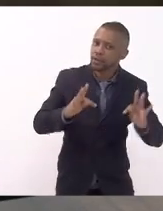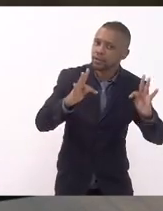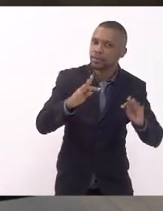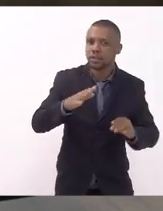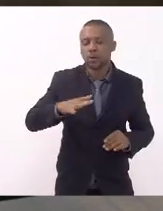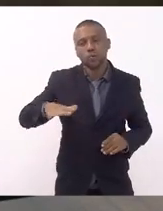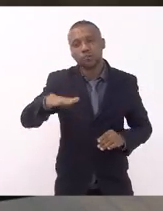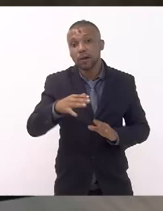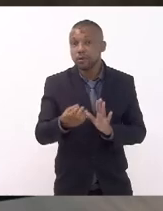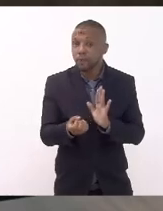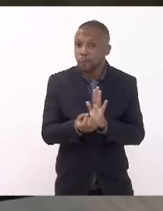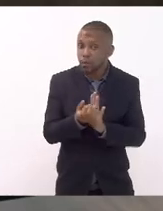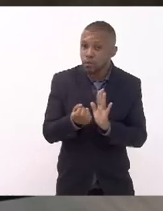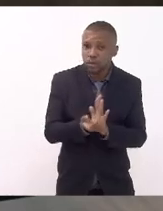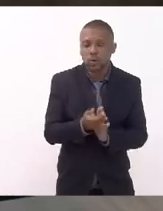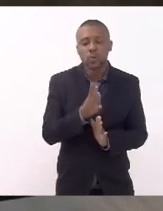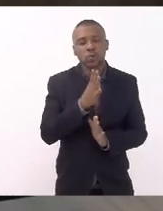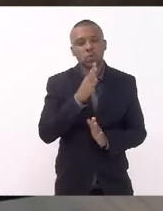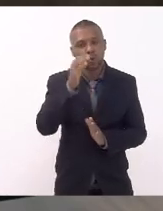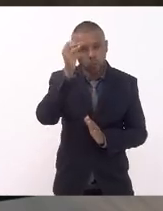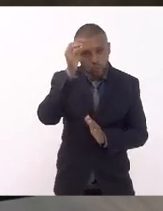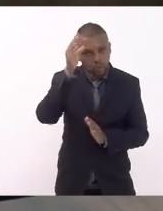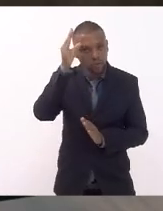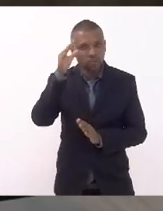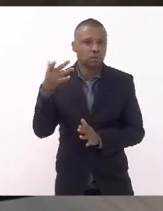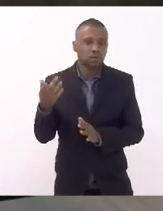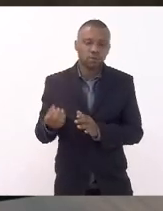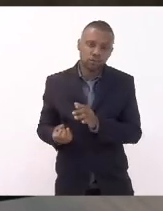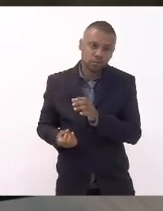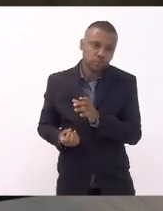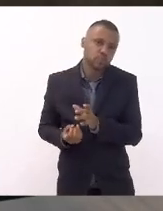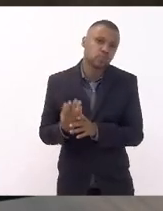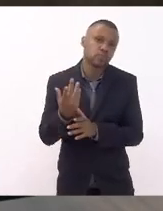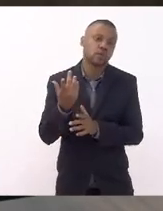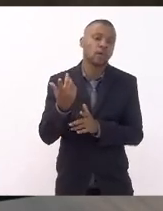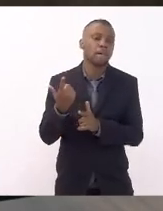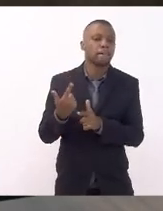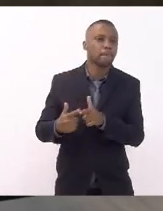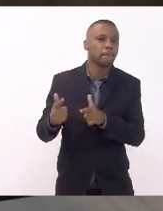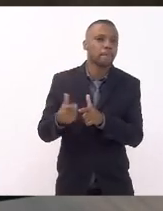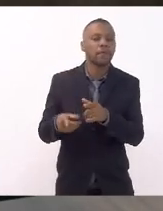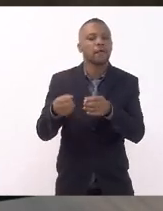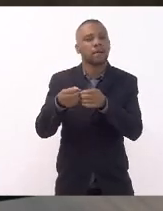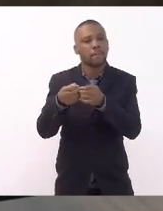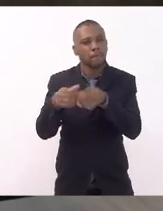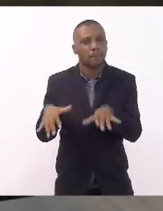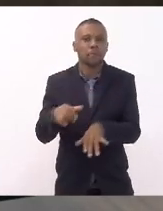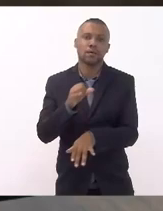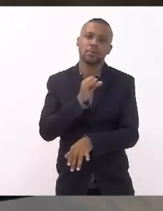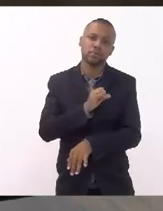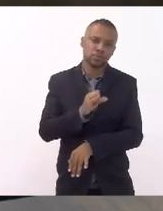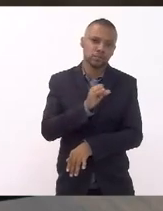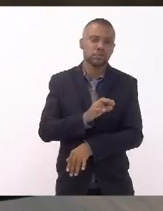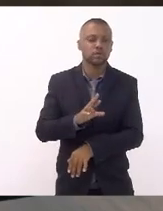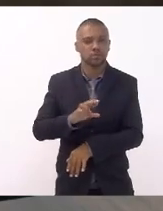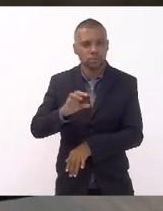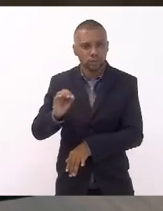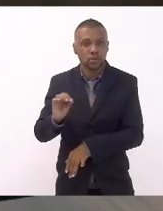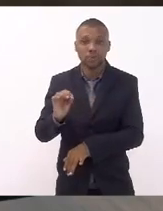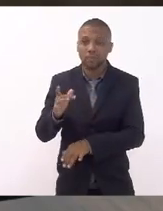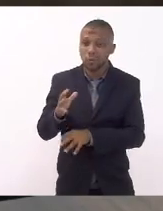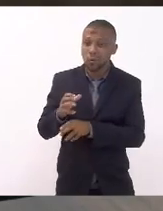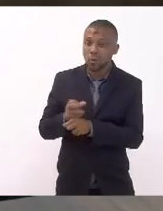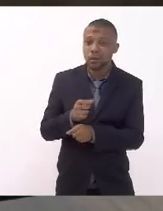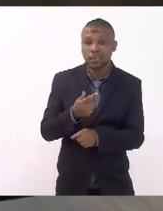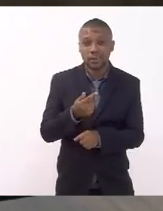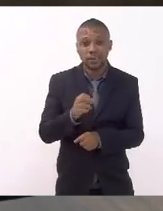de produção de conhecimento, e isso gerou um efeito danoso no estado do Rio de Janeiro. São mais de